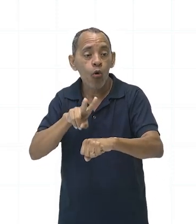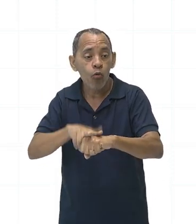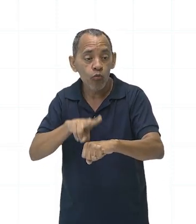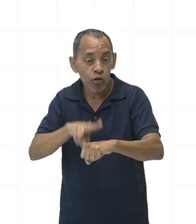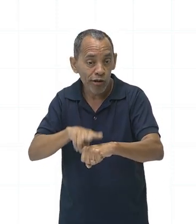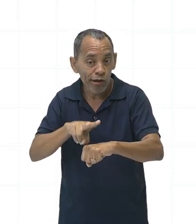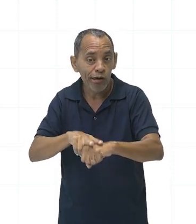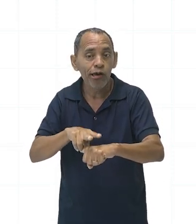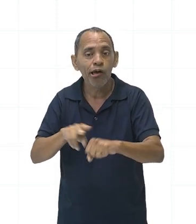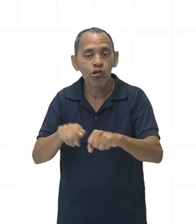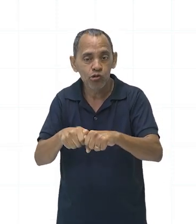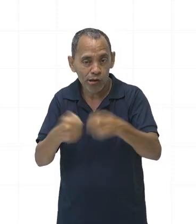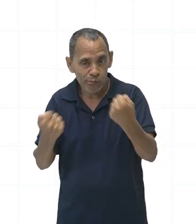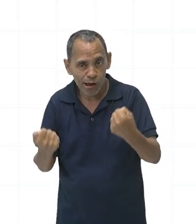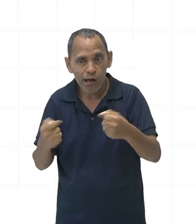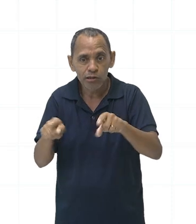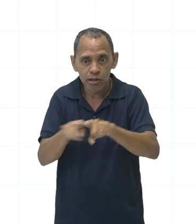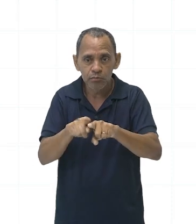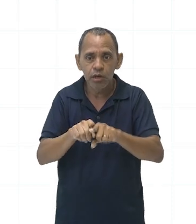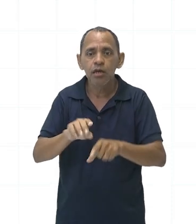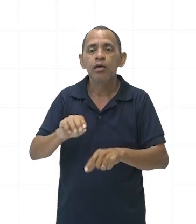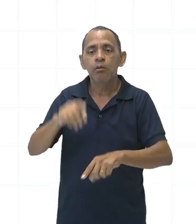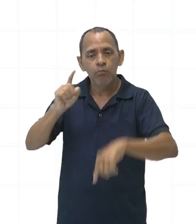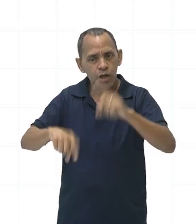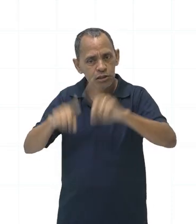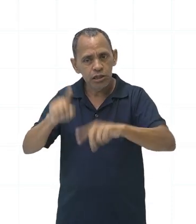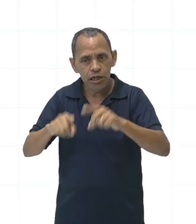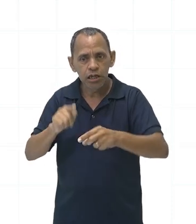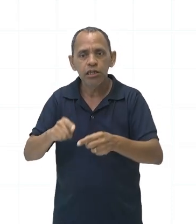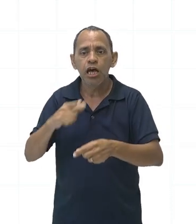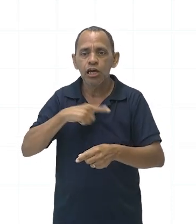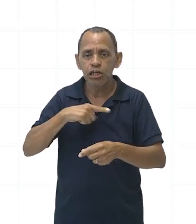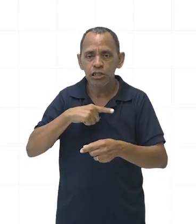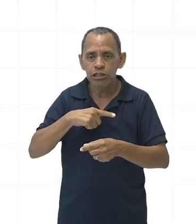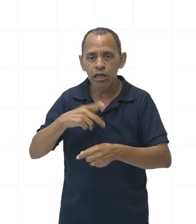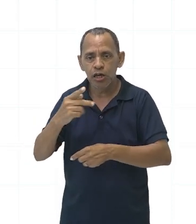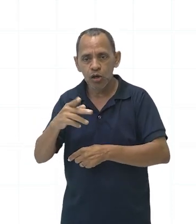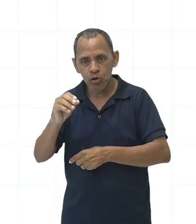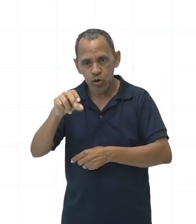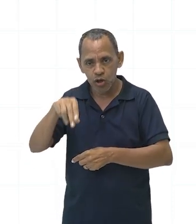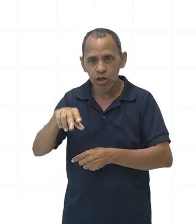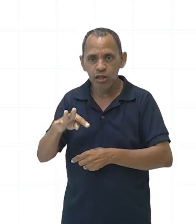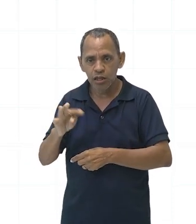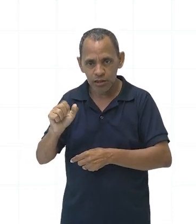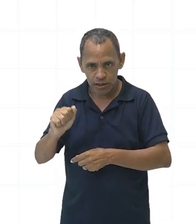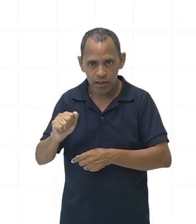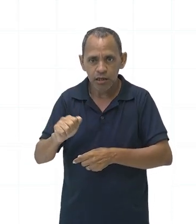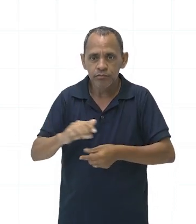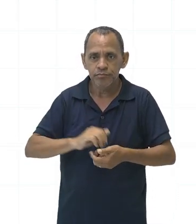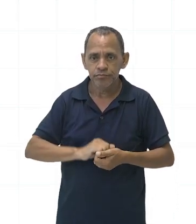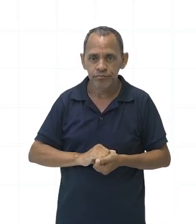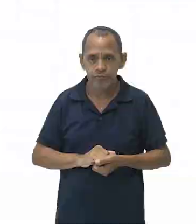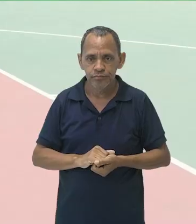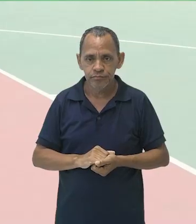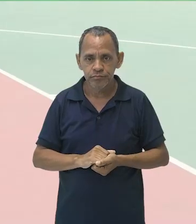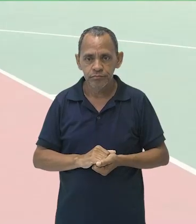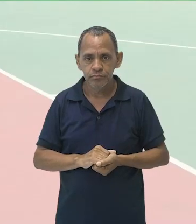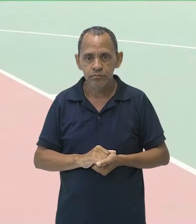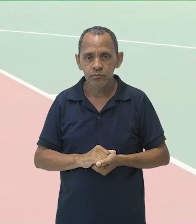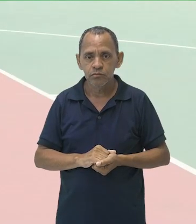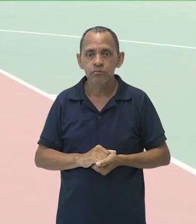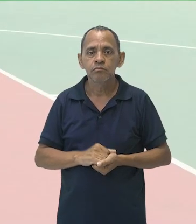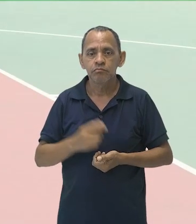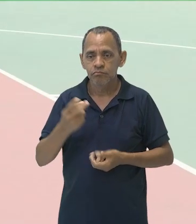em objetos pontudos. Imaginem só vocês correndo ali no parque ou aqui mesmo na